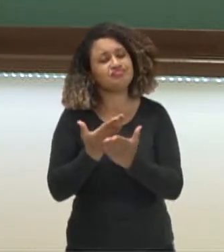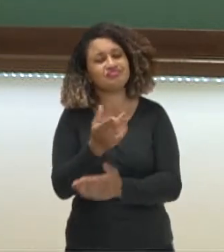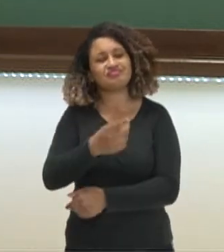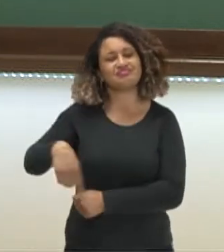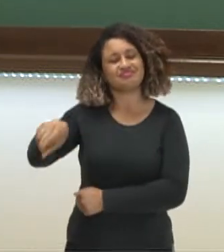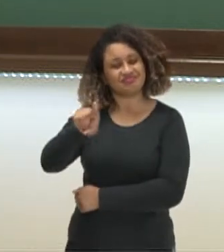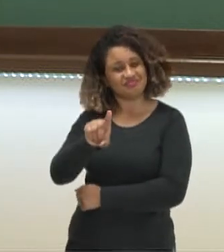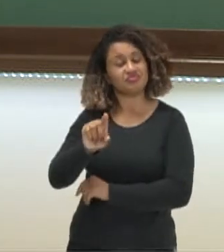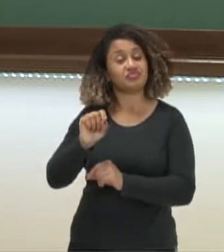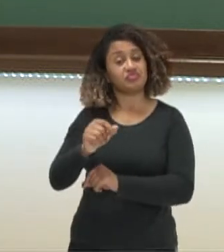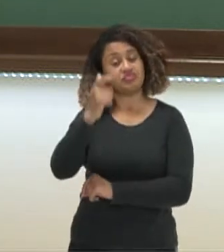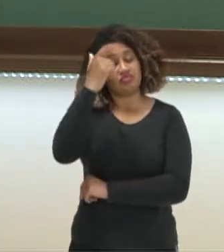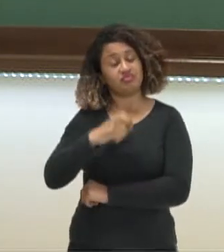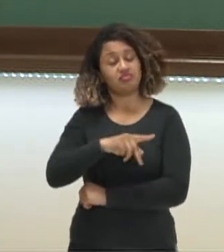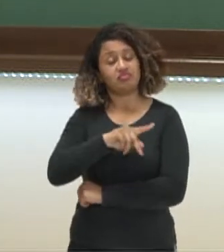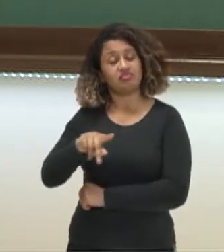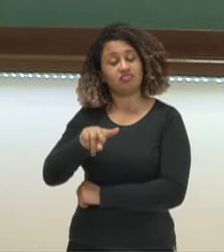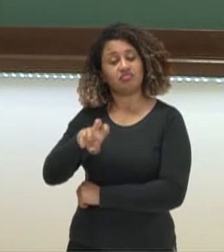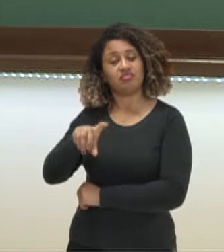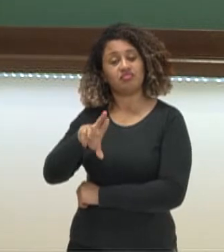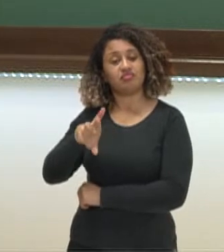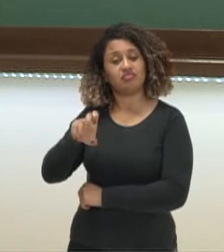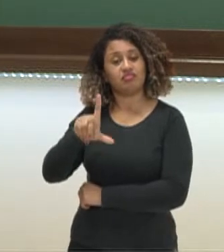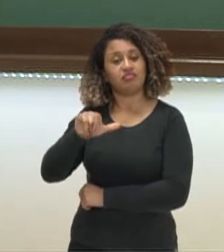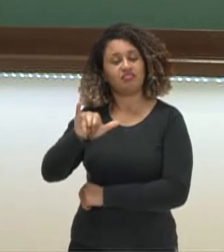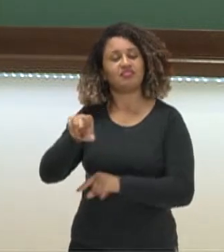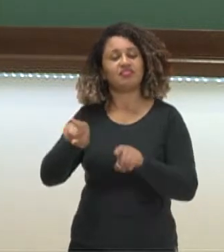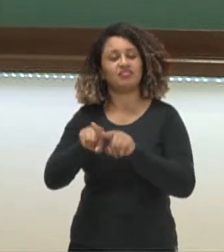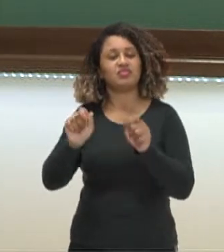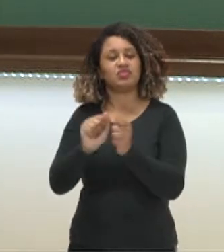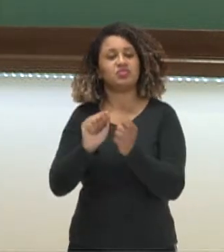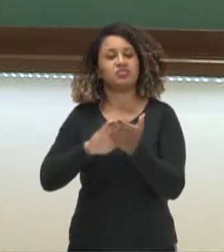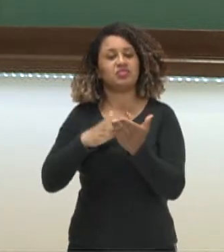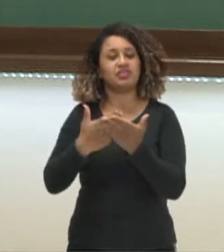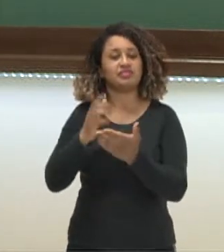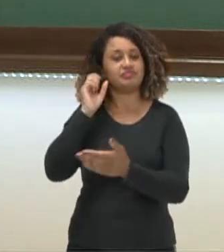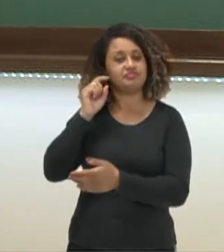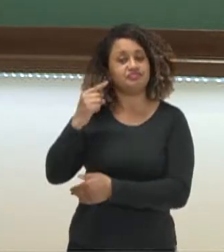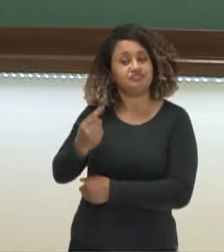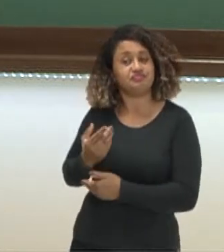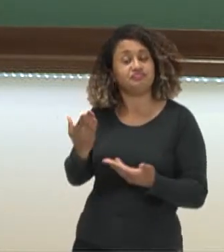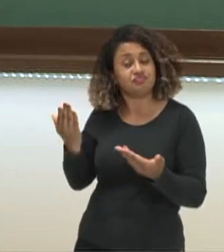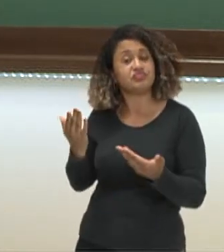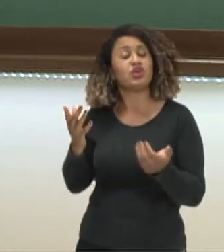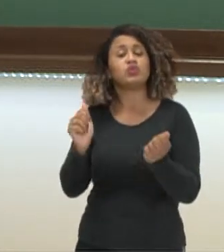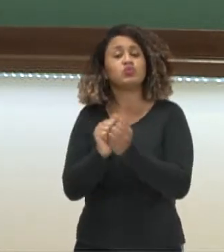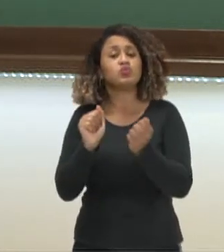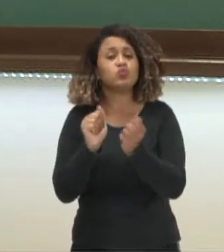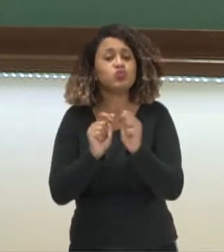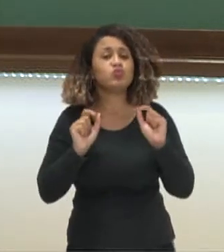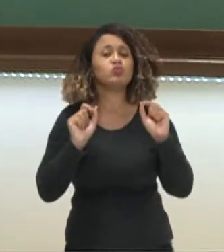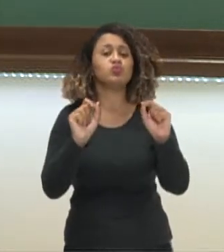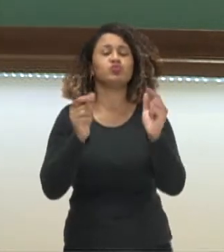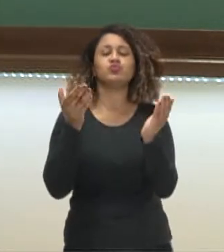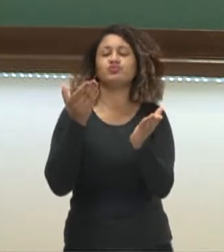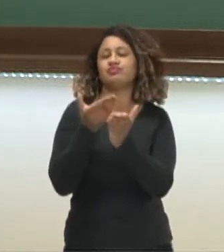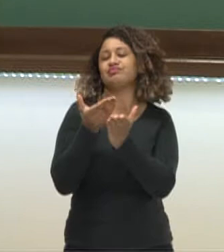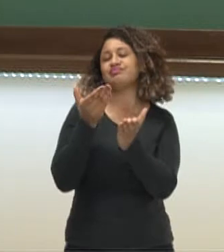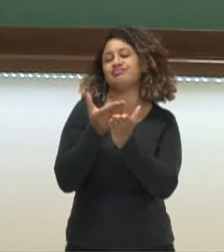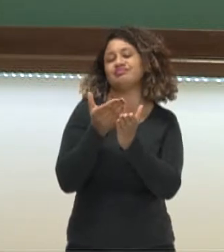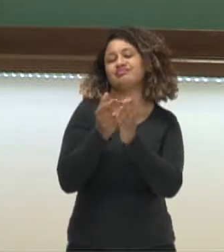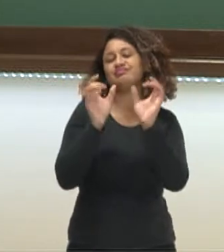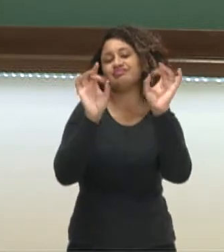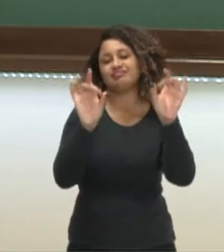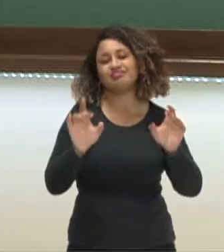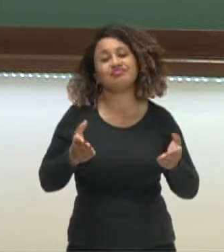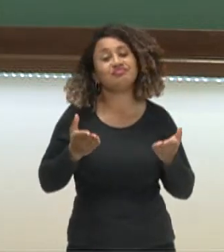você. Eu sou o professor Varley e aqui a nossa intérprete, a Jéssica. Juntos nós faremos uma aula bem